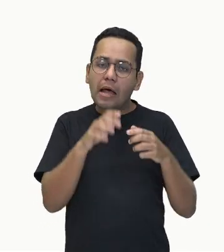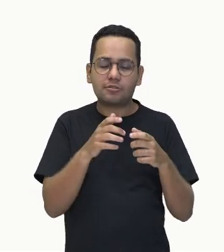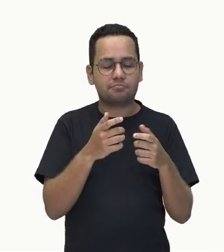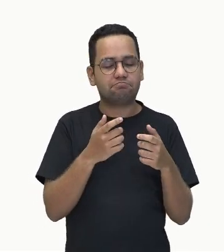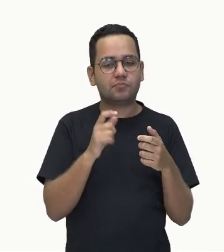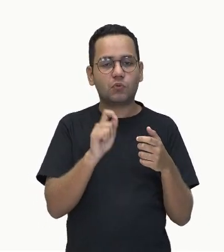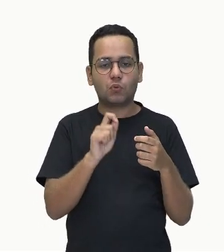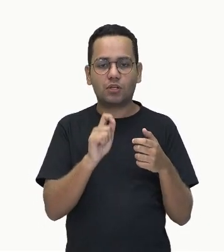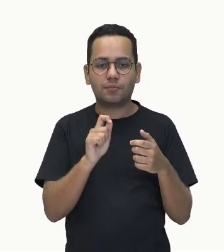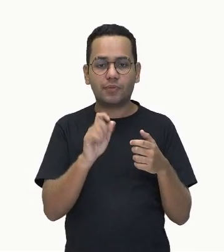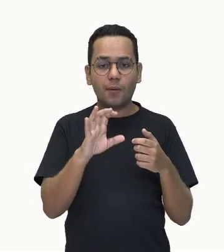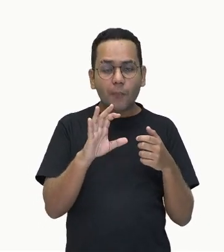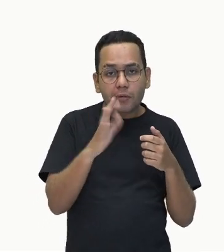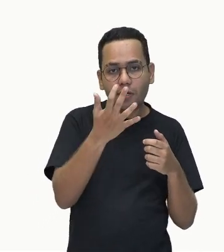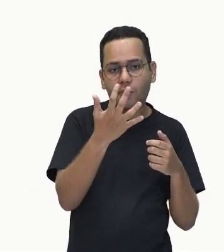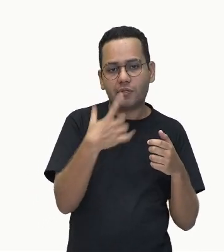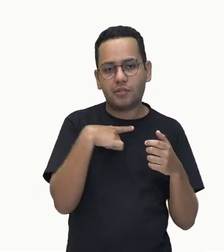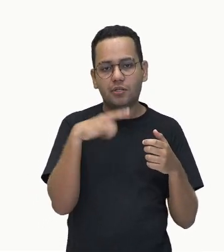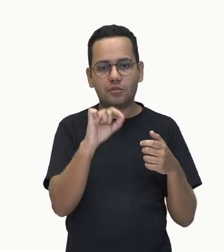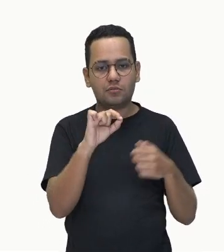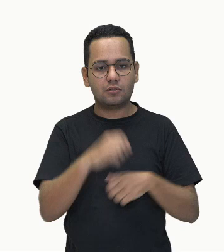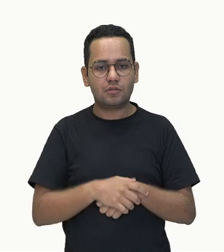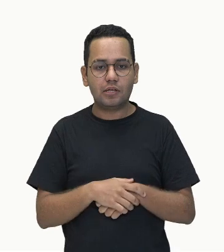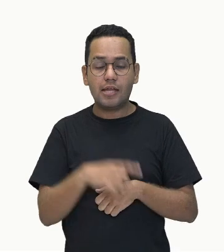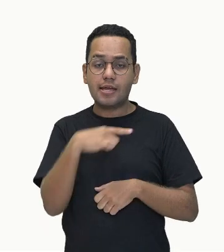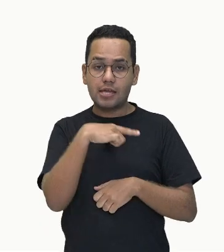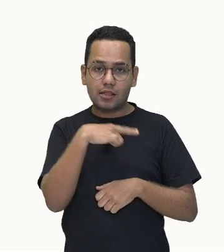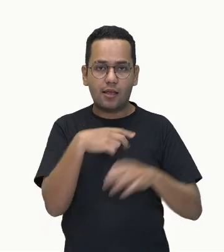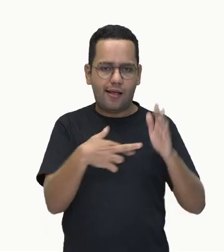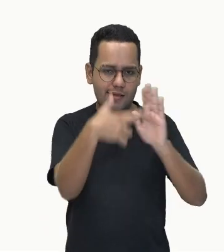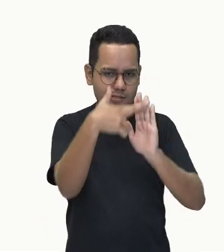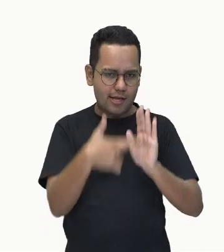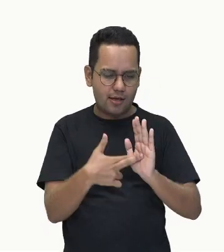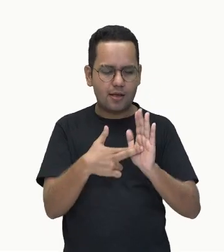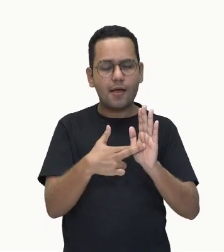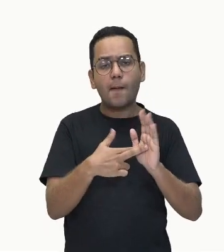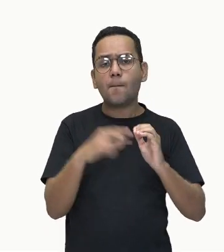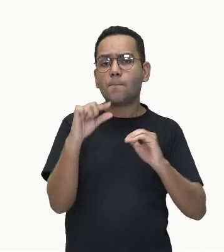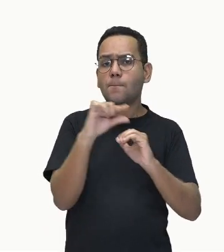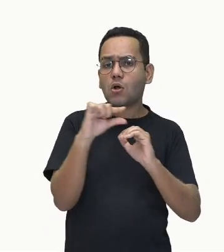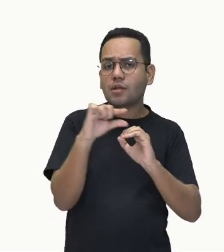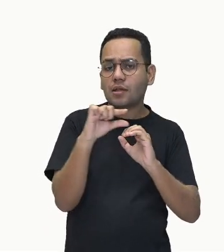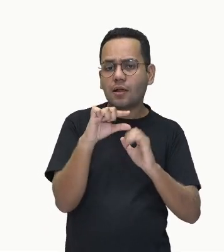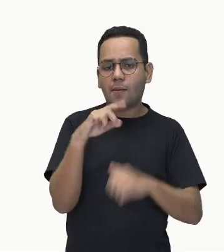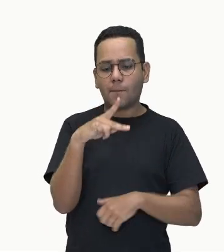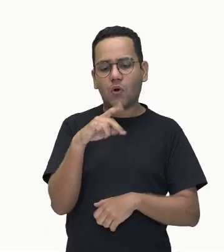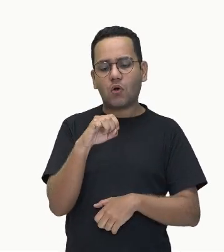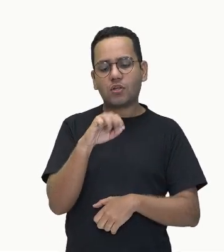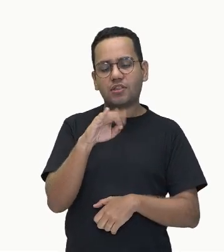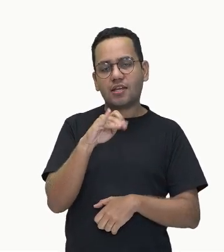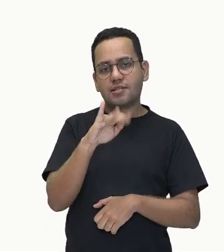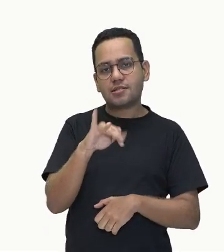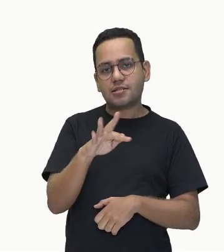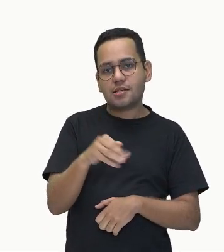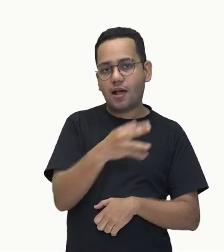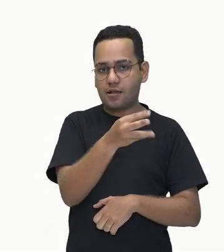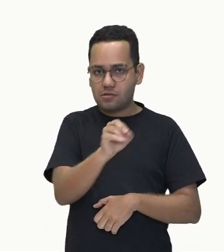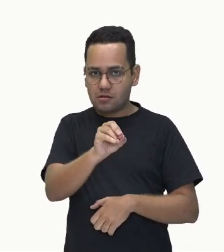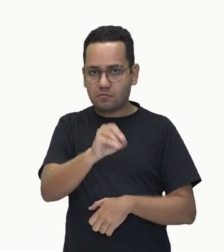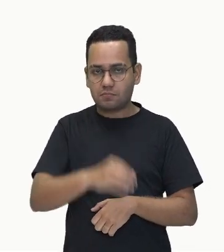é necessário empregar as propriedades de potenciação então vocês vão ver